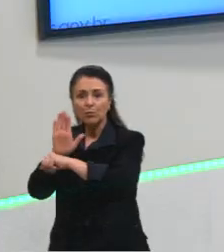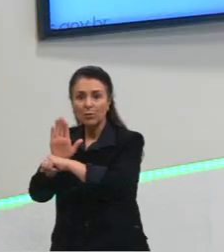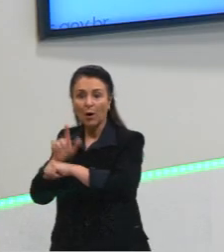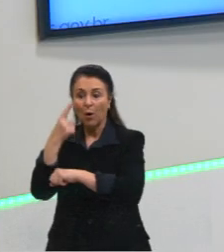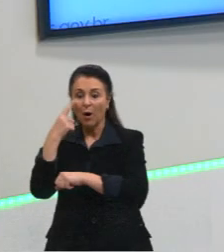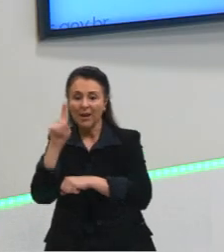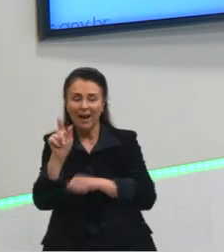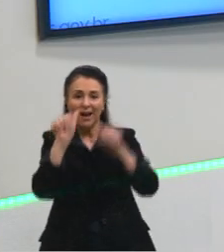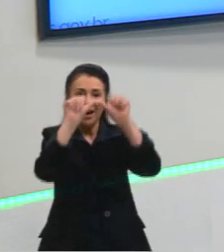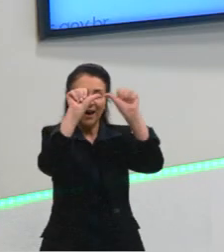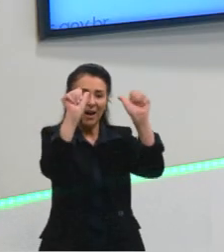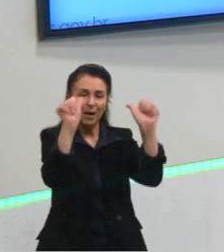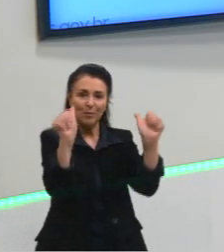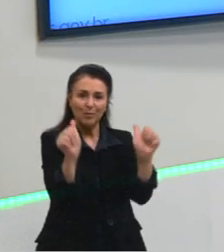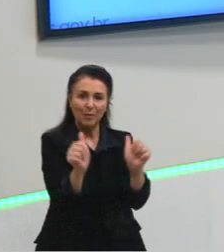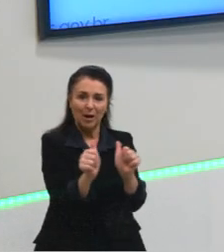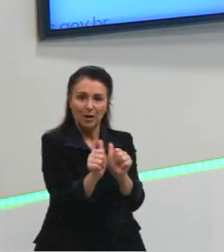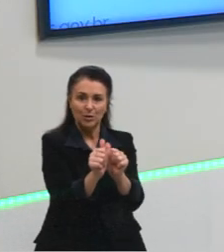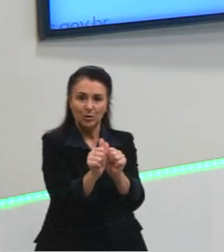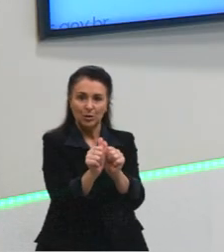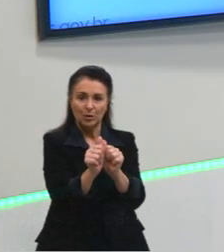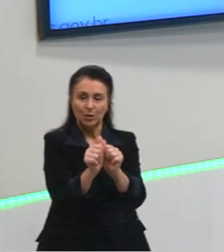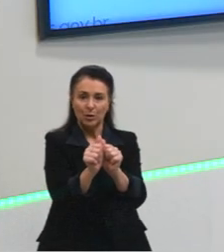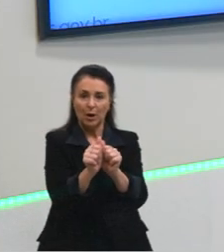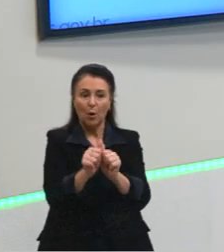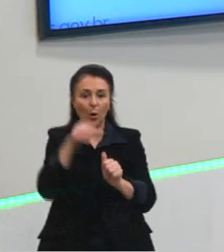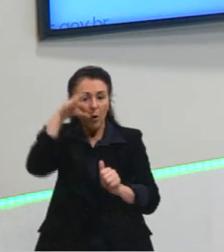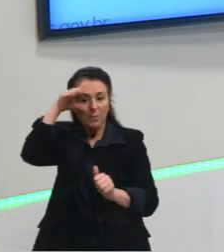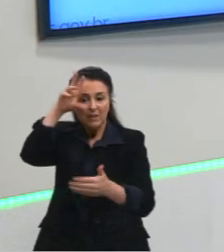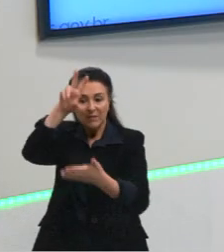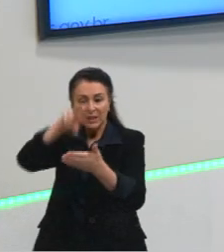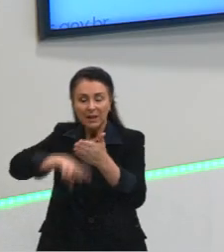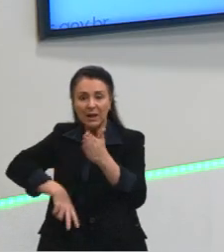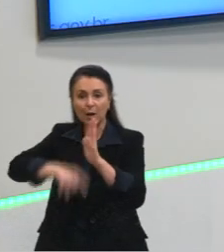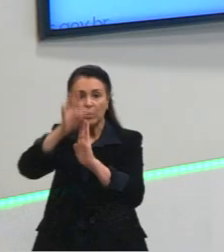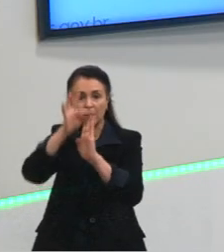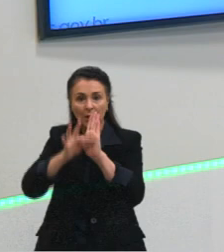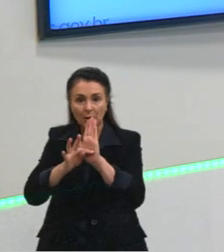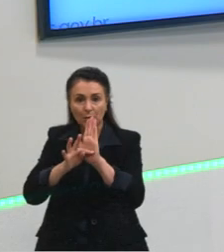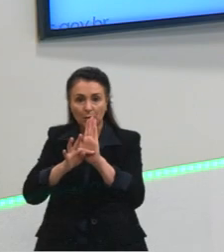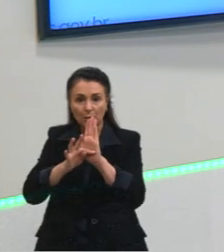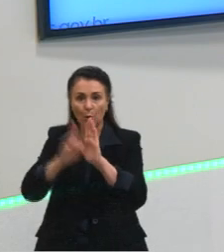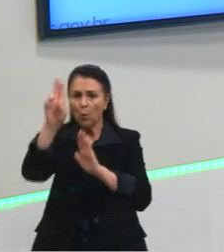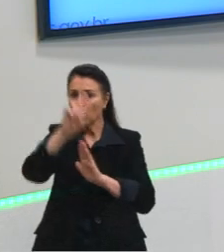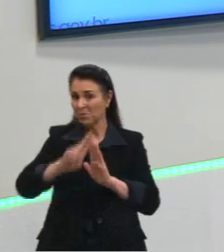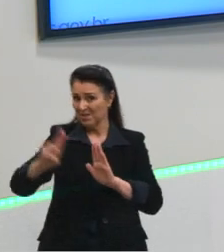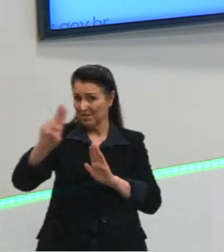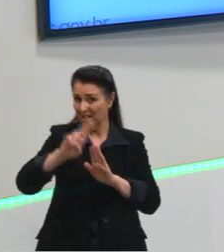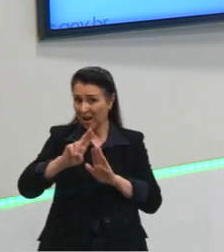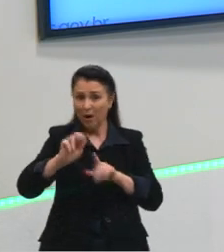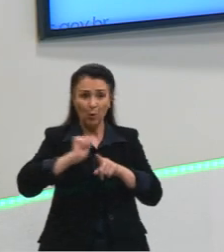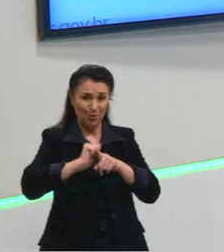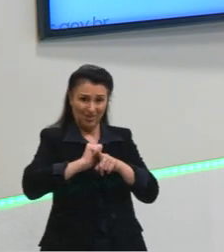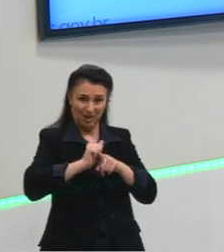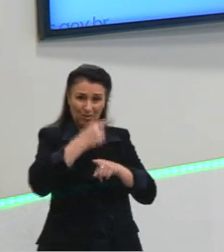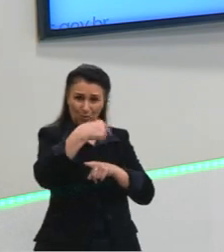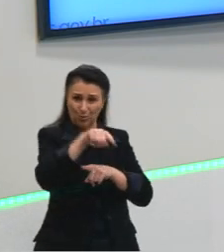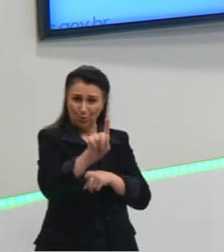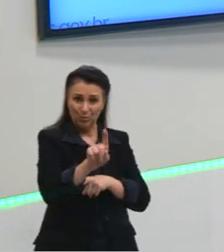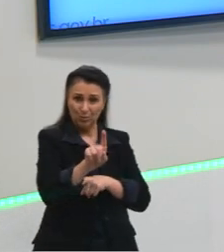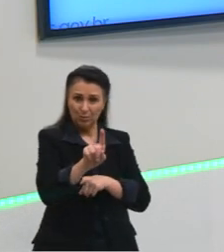Imagem e o uso do texto né E se calçar os sapatos a gente percebe que não é simplesmente